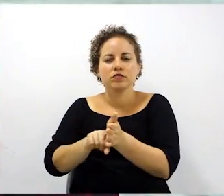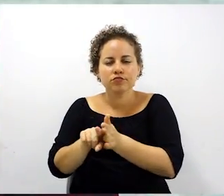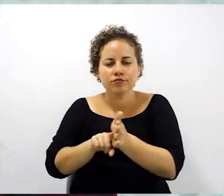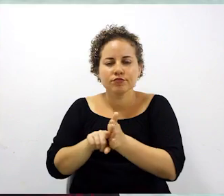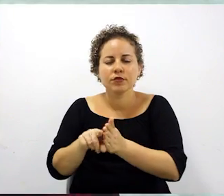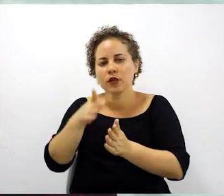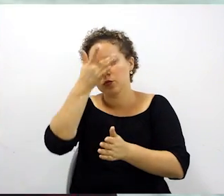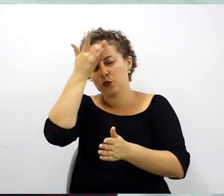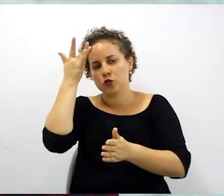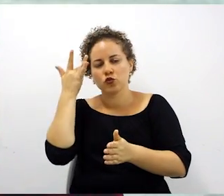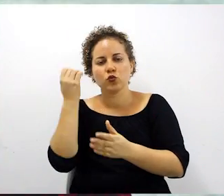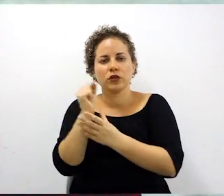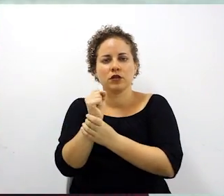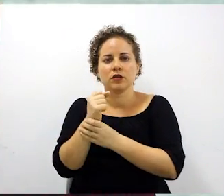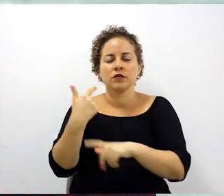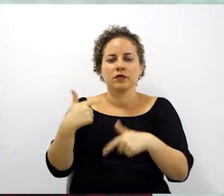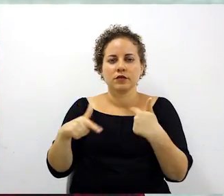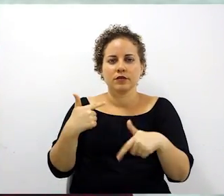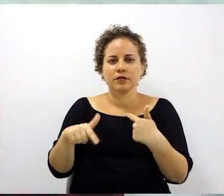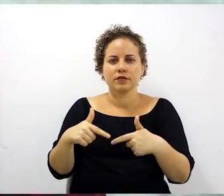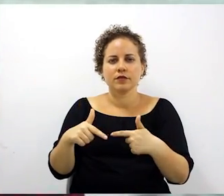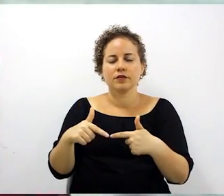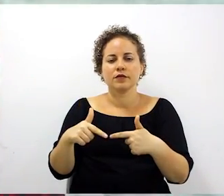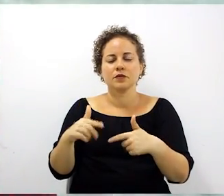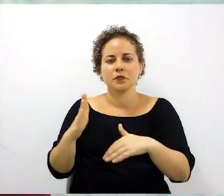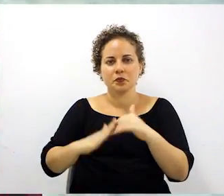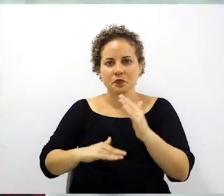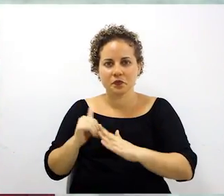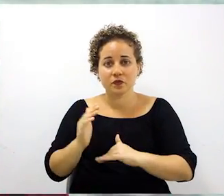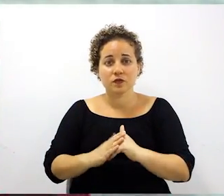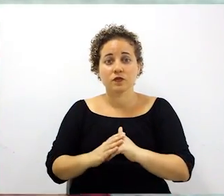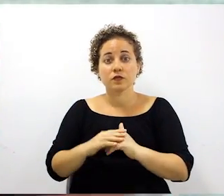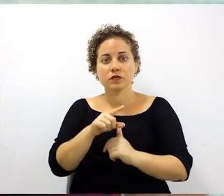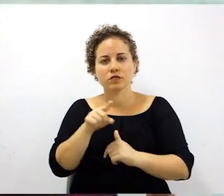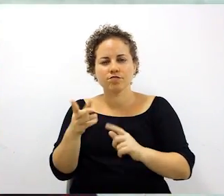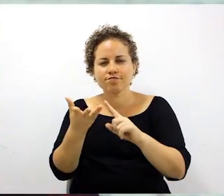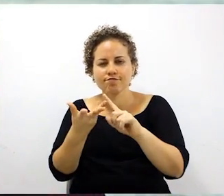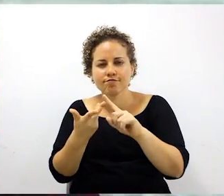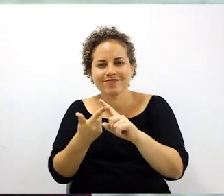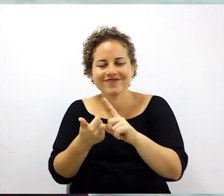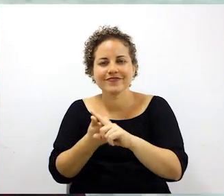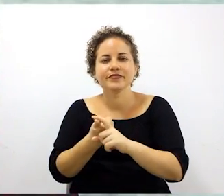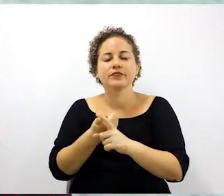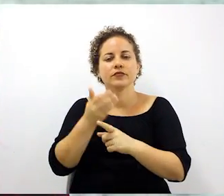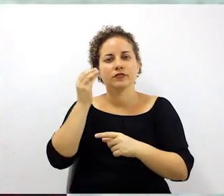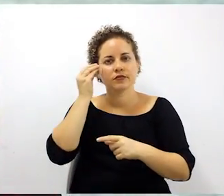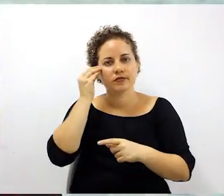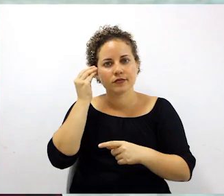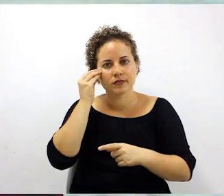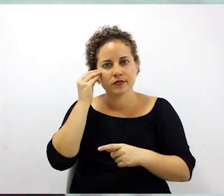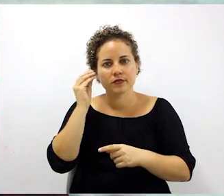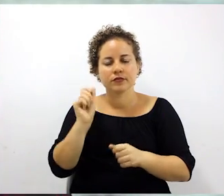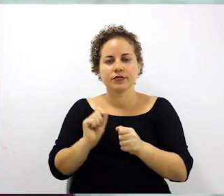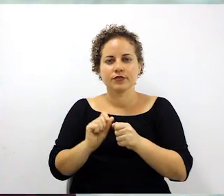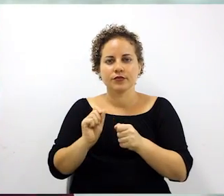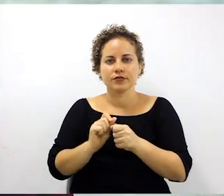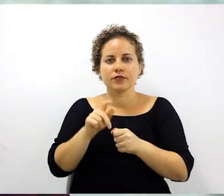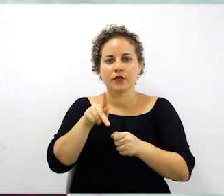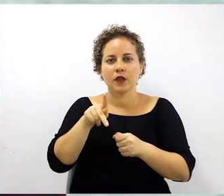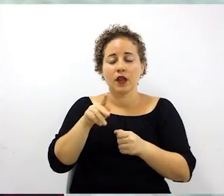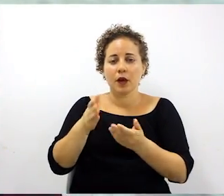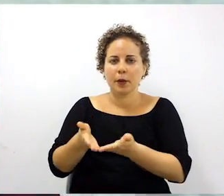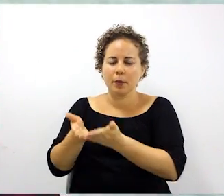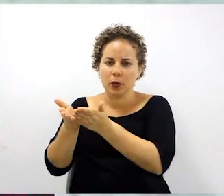profissional de segurança do trabalho. Então, observem que tem vários itens a serem verificados na operação